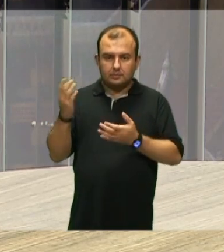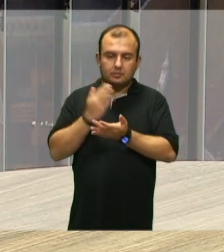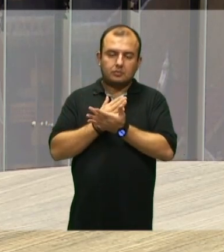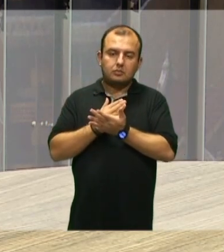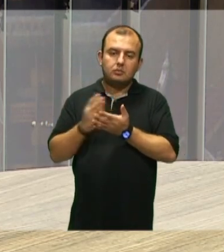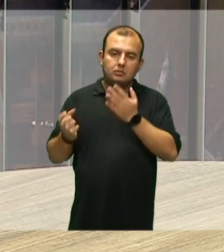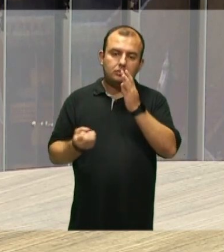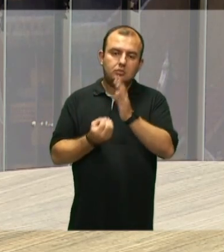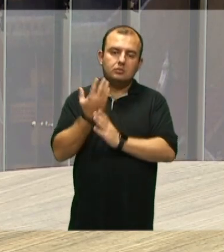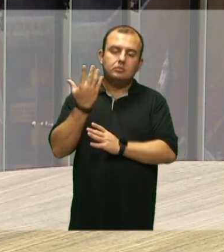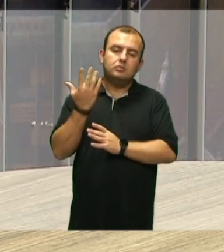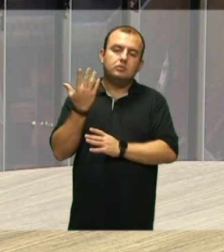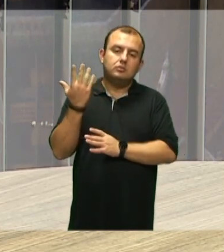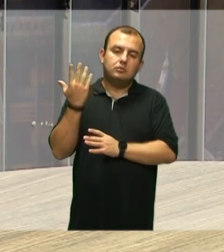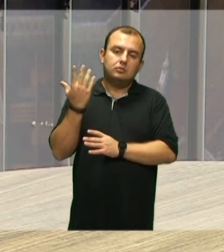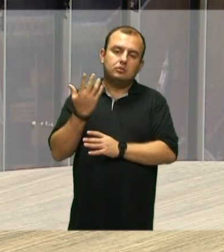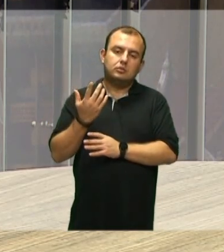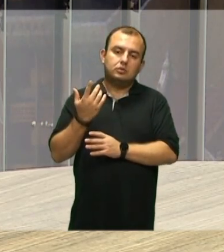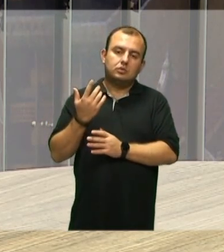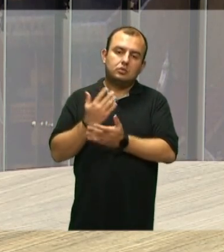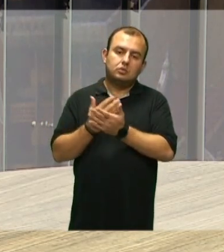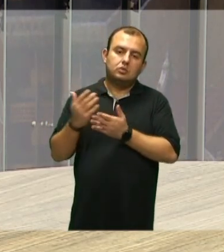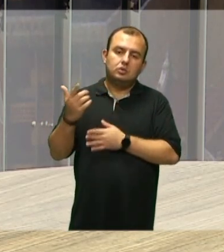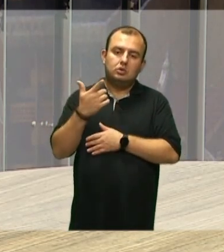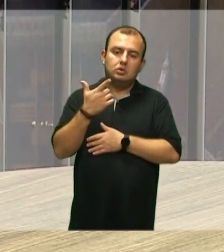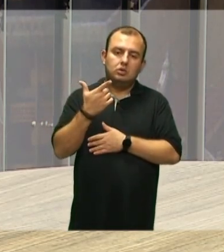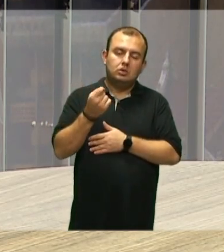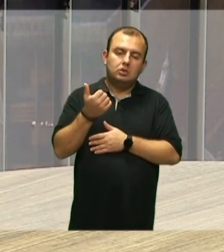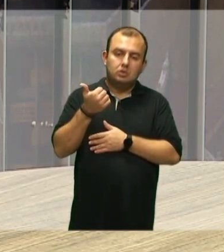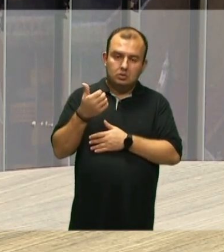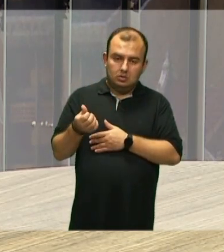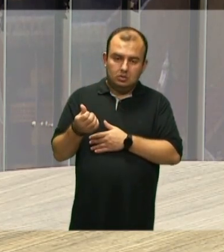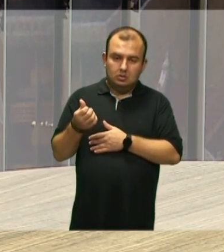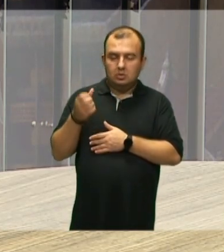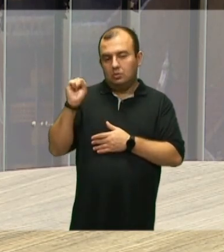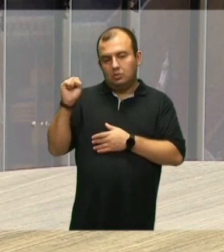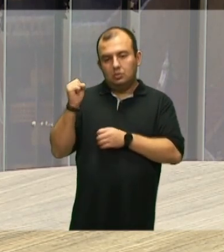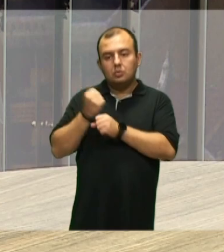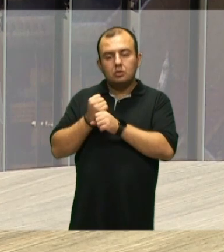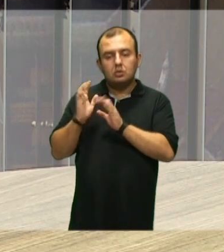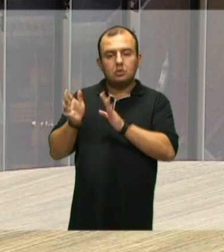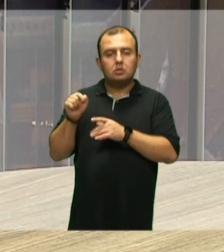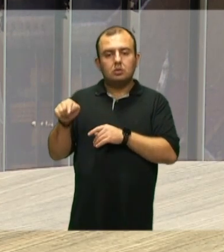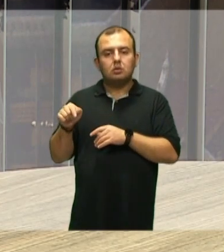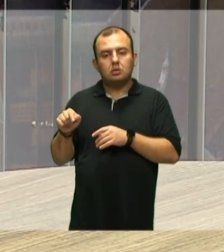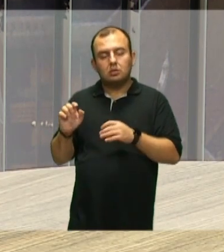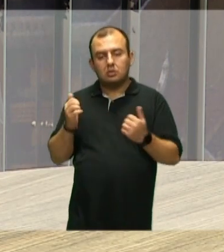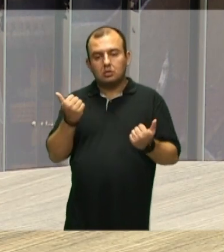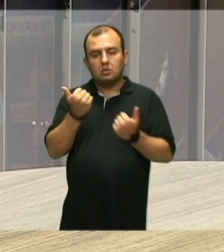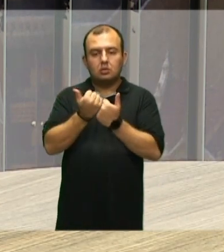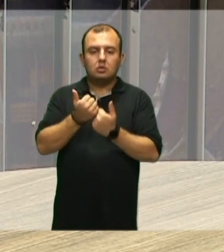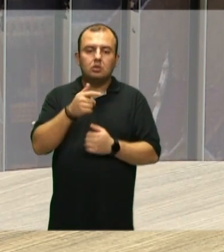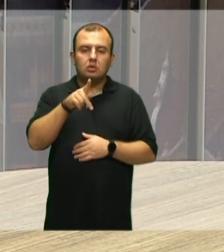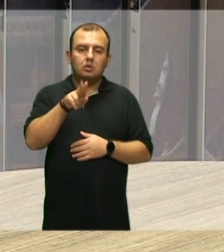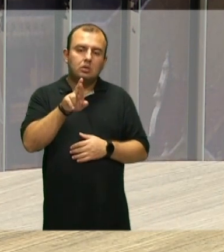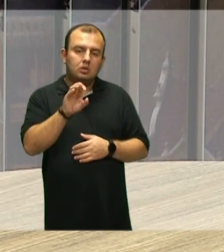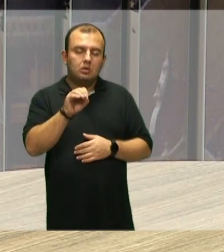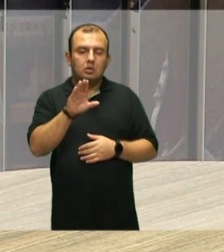nossa fundação, né, nós estamos ali desde 2016, portanto, vai fazer 8 anos, a gente tem o apoio da